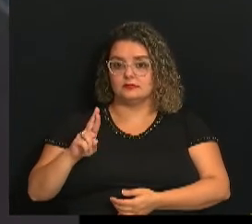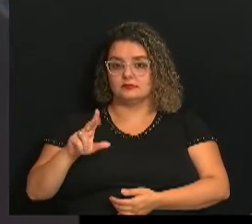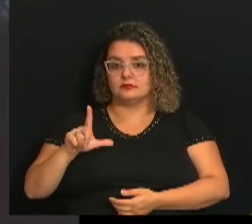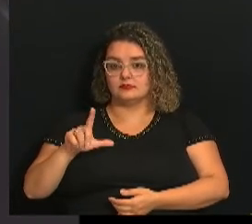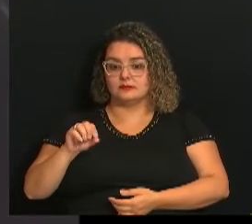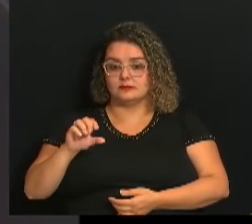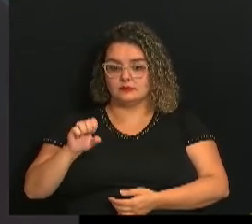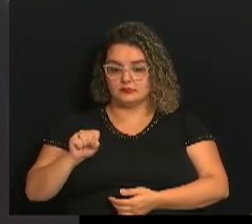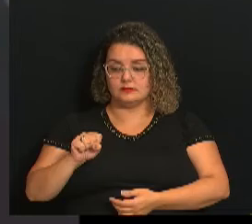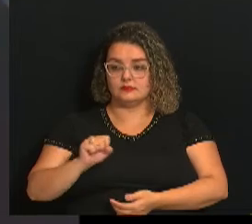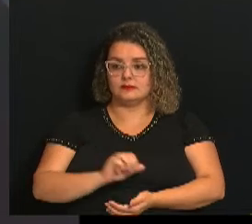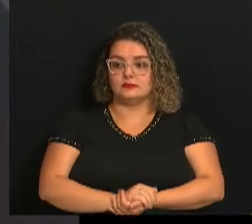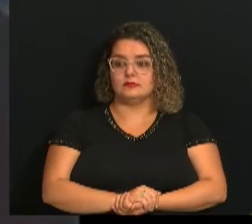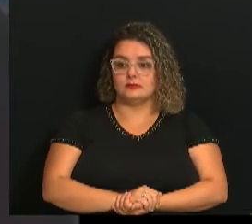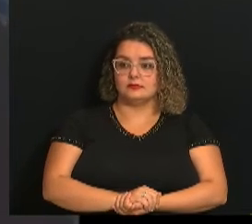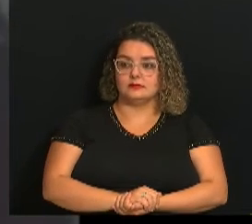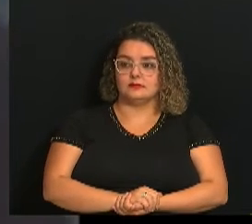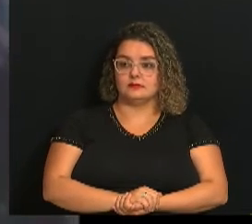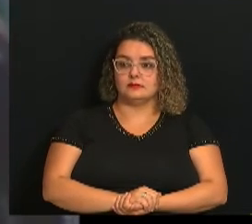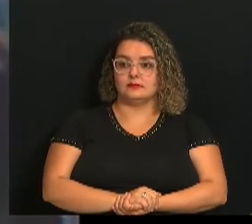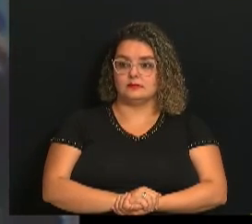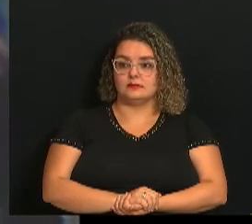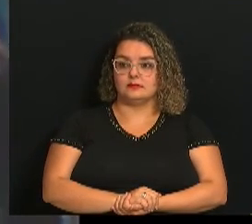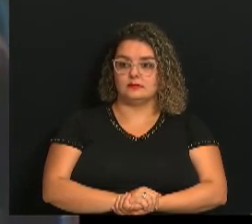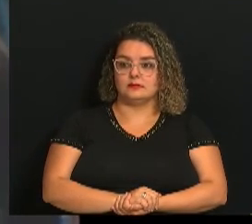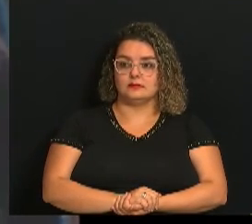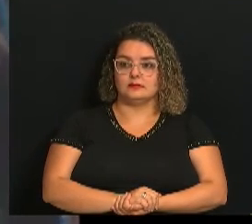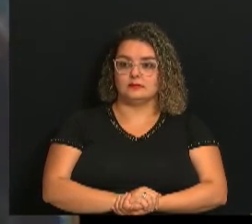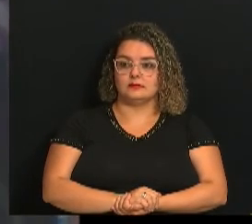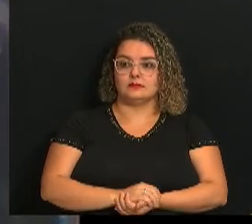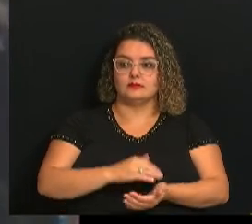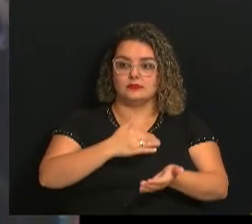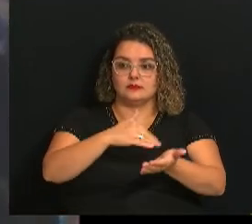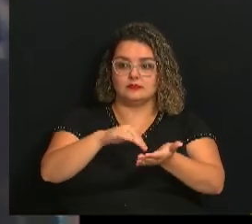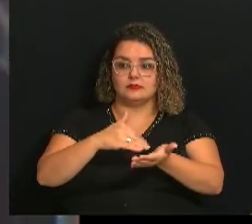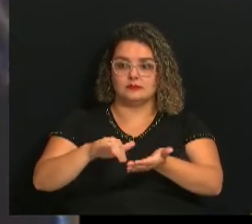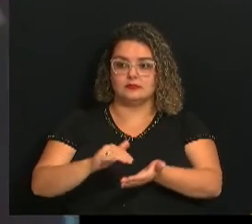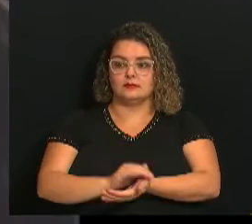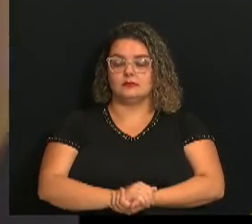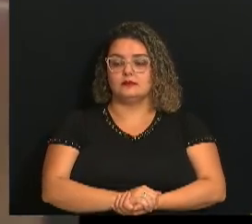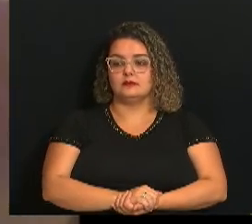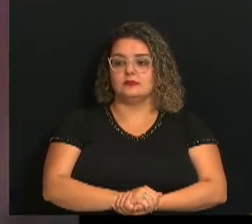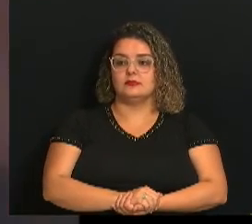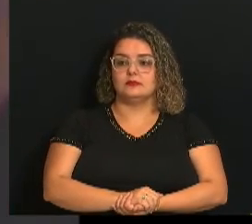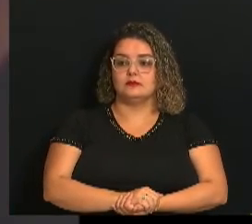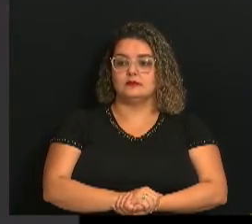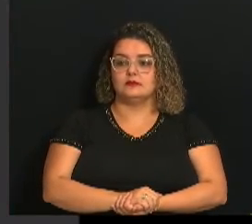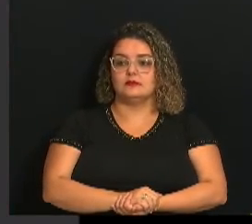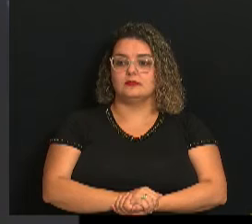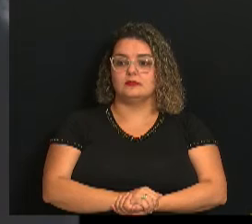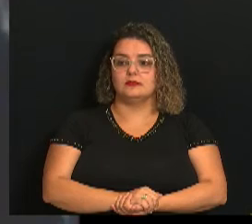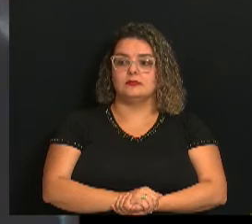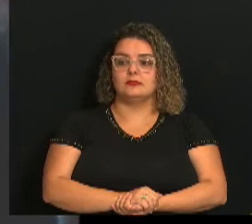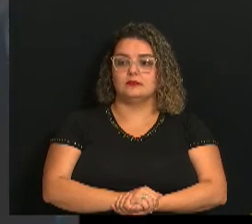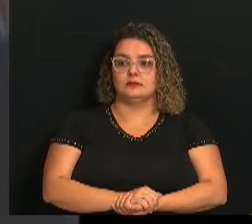que interesses a secretaria ou a secretária? Não sei se eu entendi. Né?